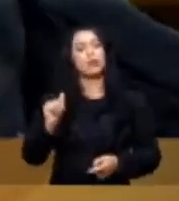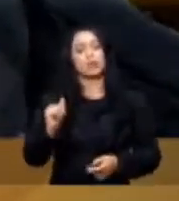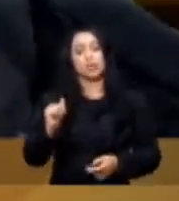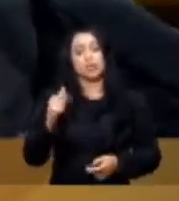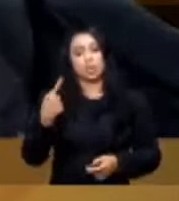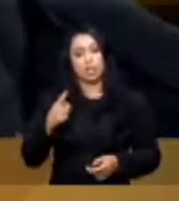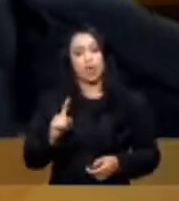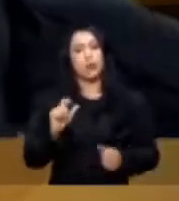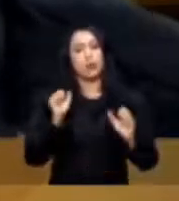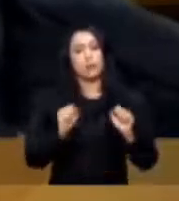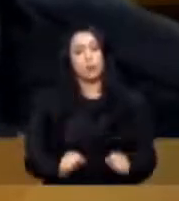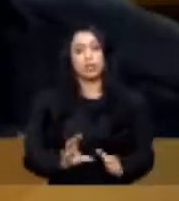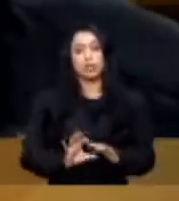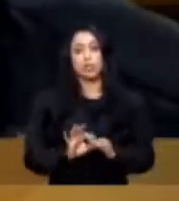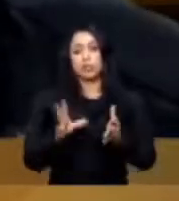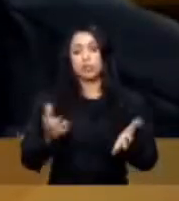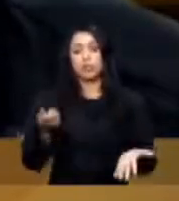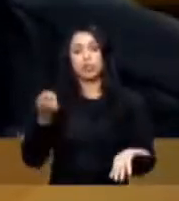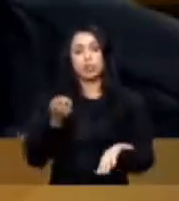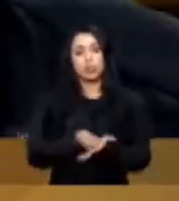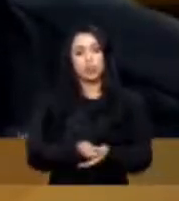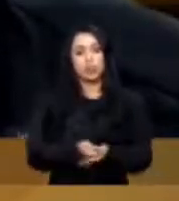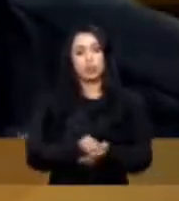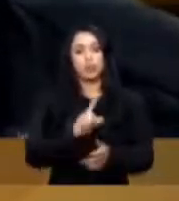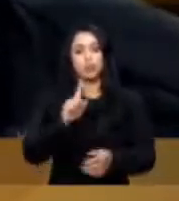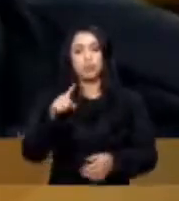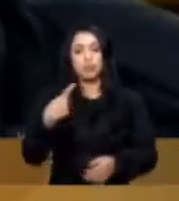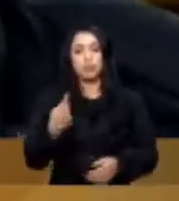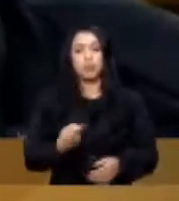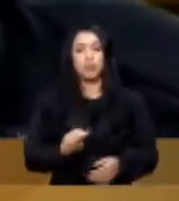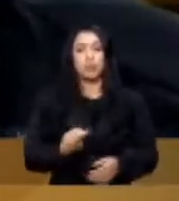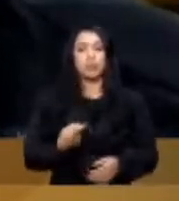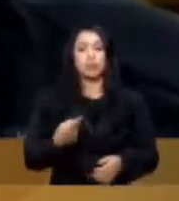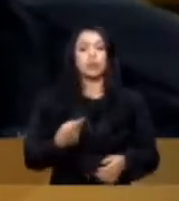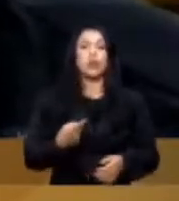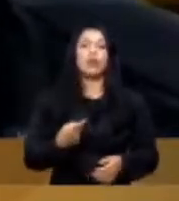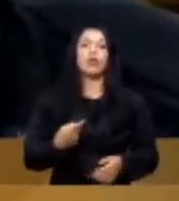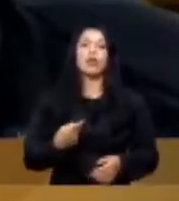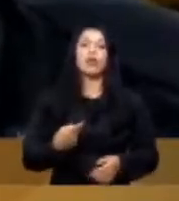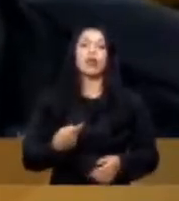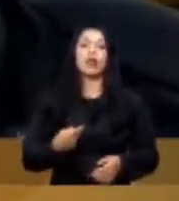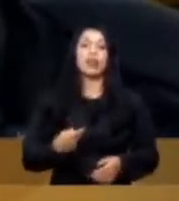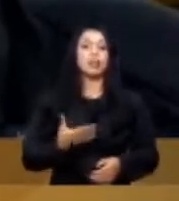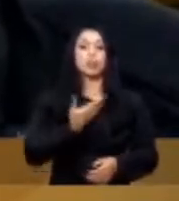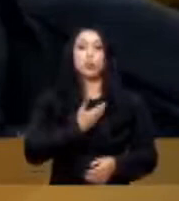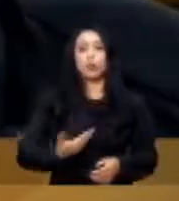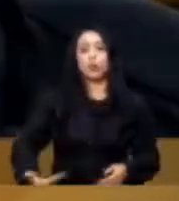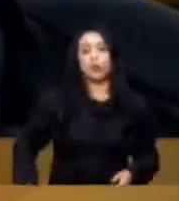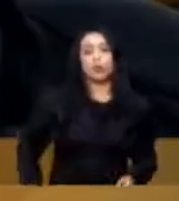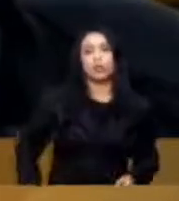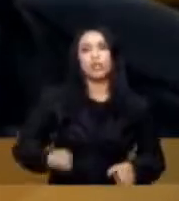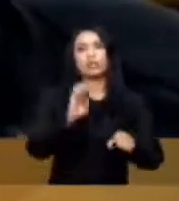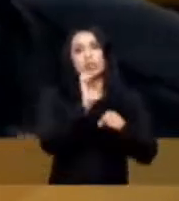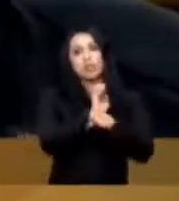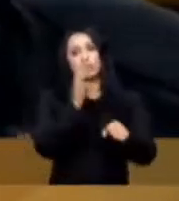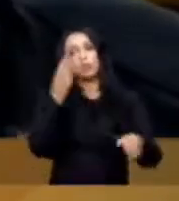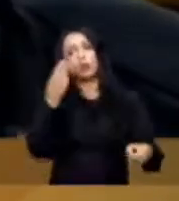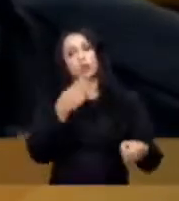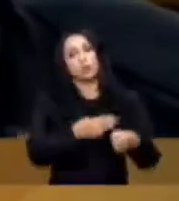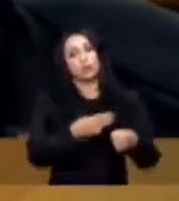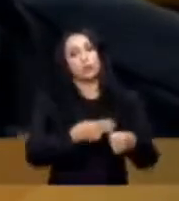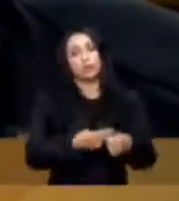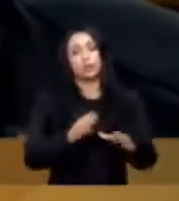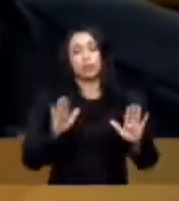liberar esse pagamento quando se trata de propriedade pública, estadual ou municipal. Ao ver do